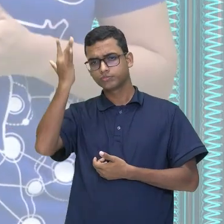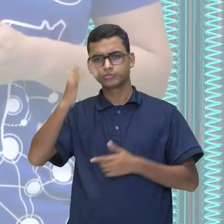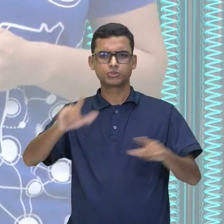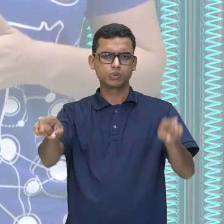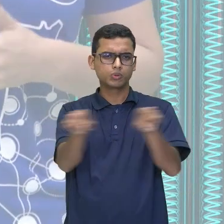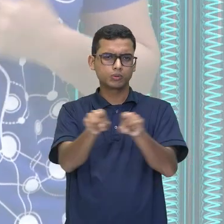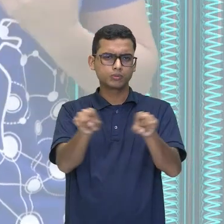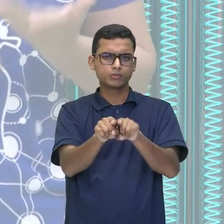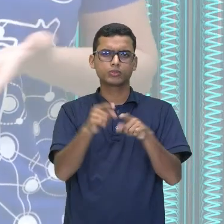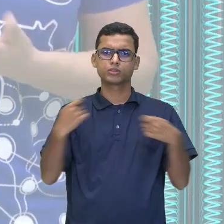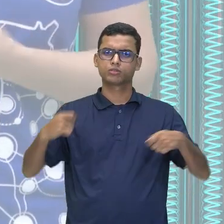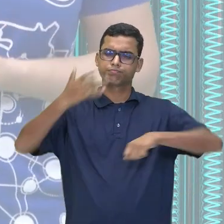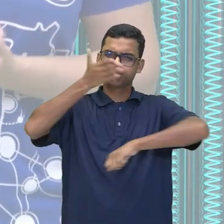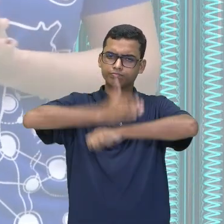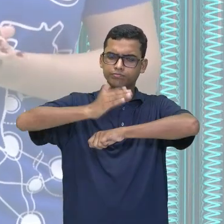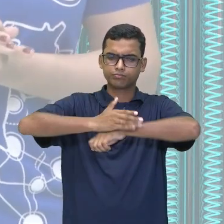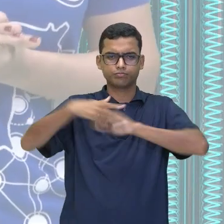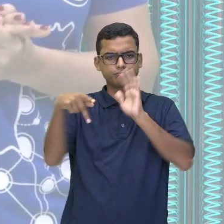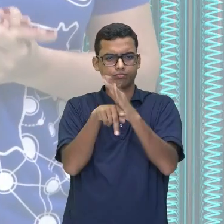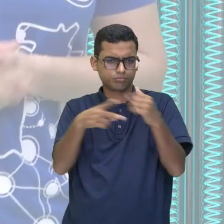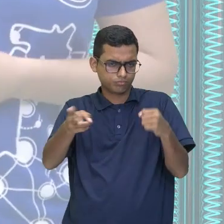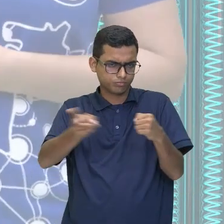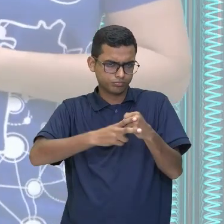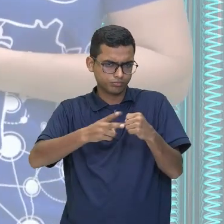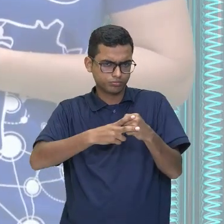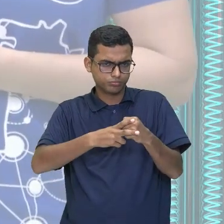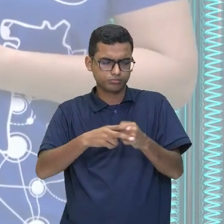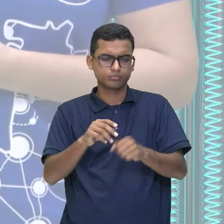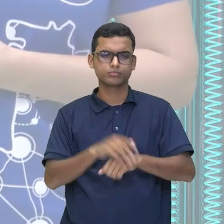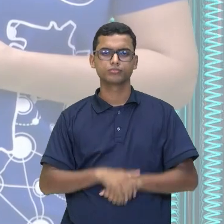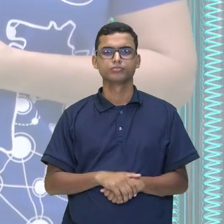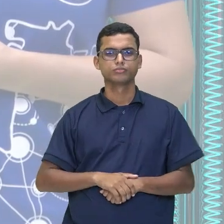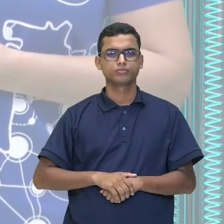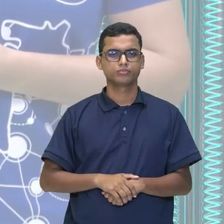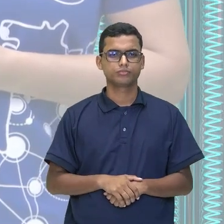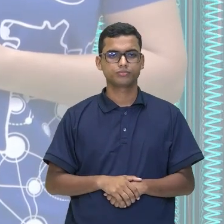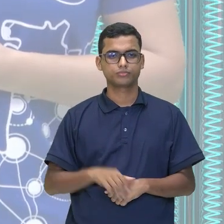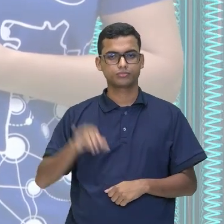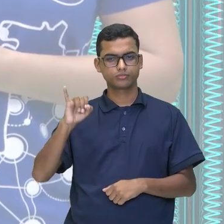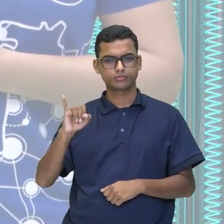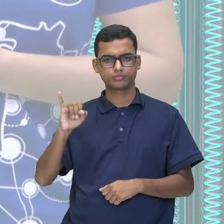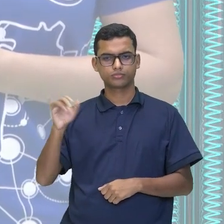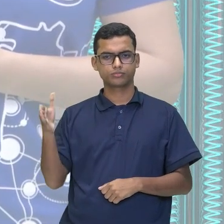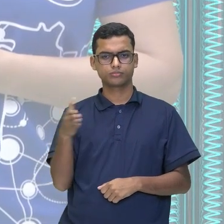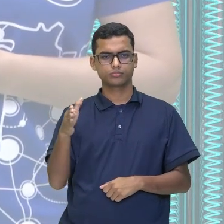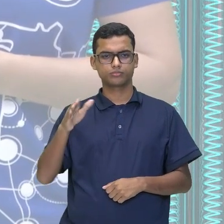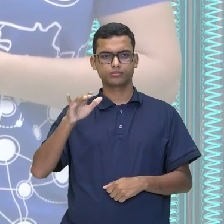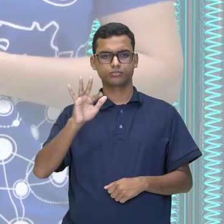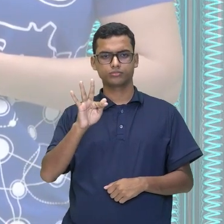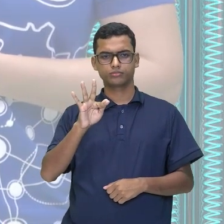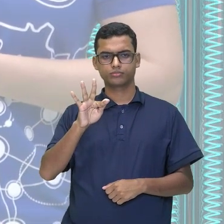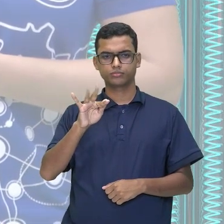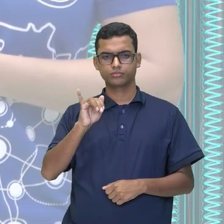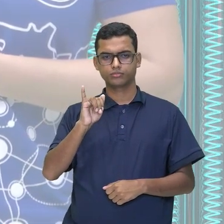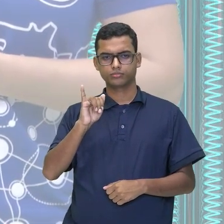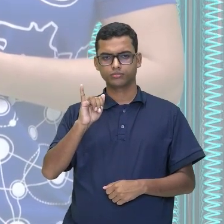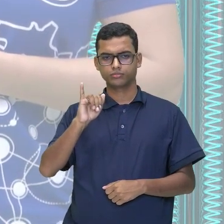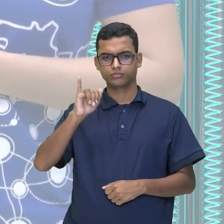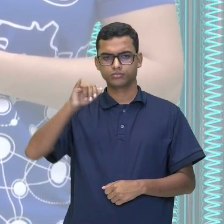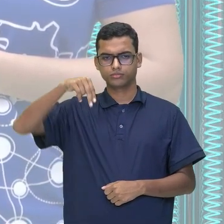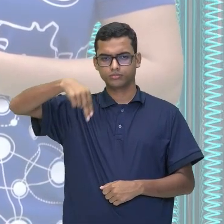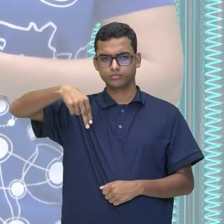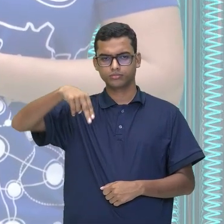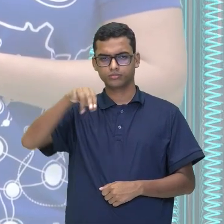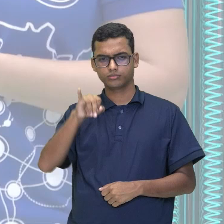precisam praticar os verbos, então façam aí a completa. I finished it in